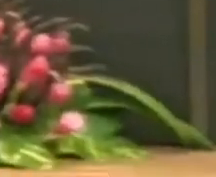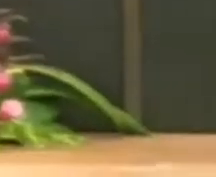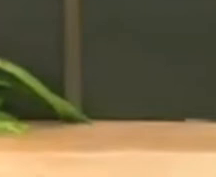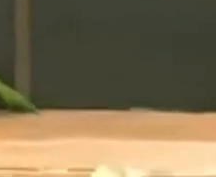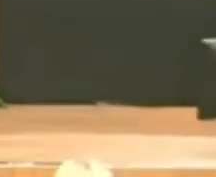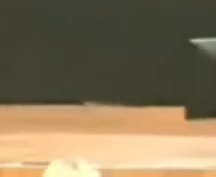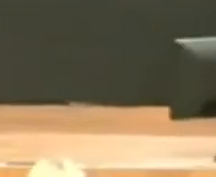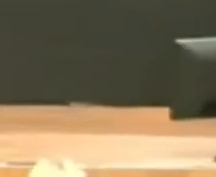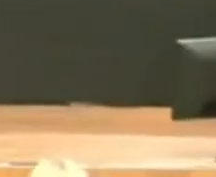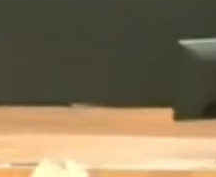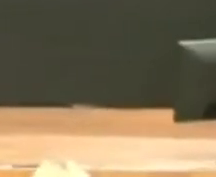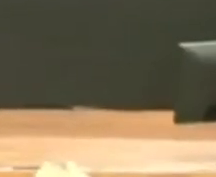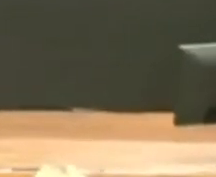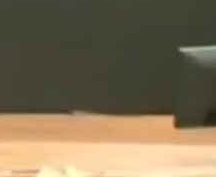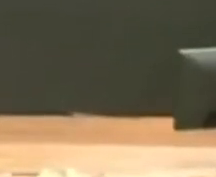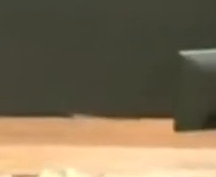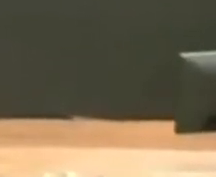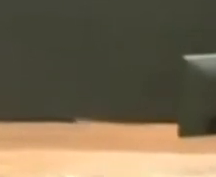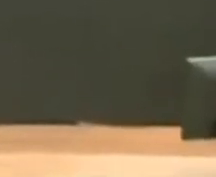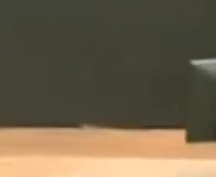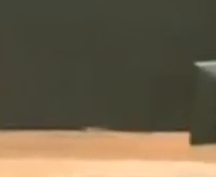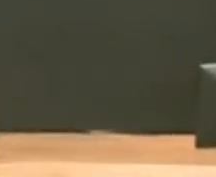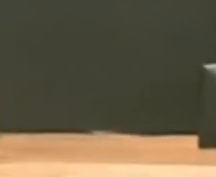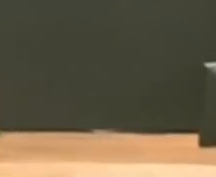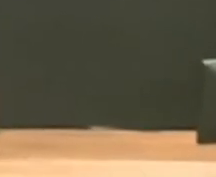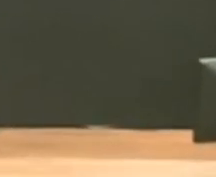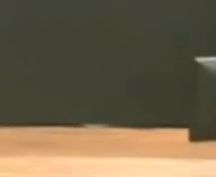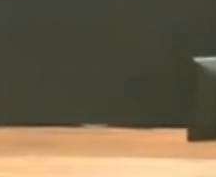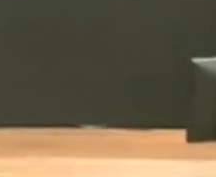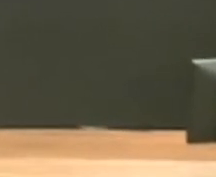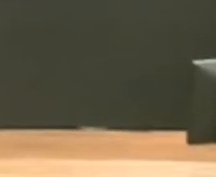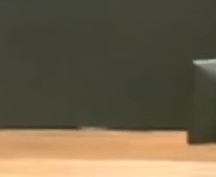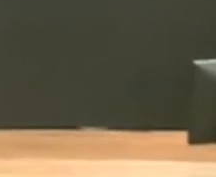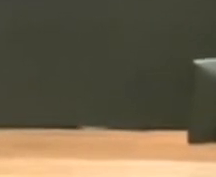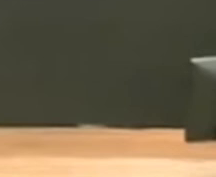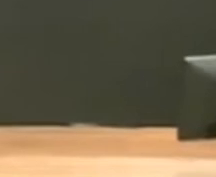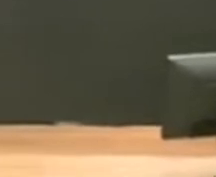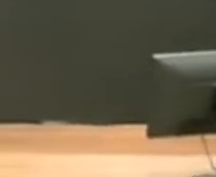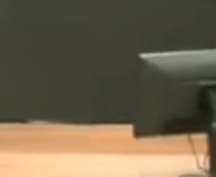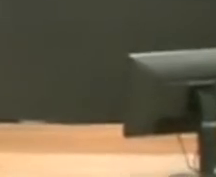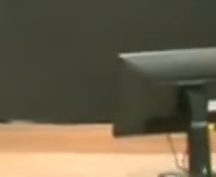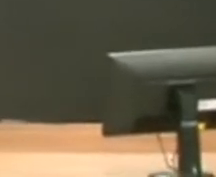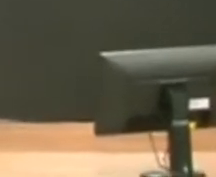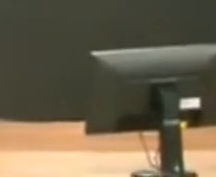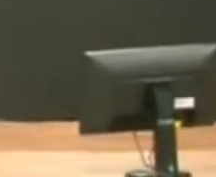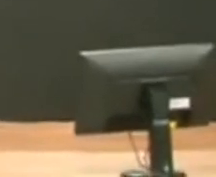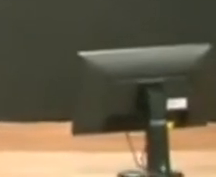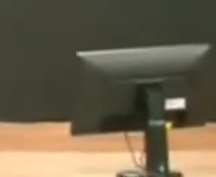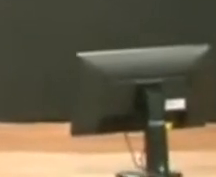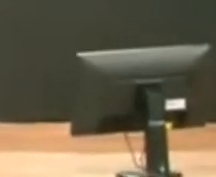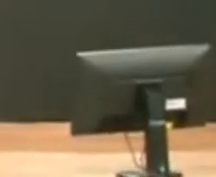Sua Excelência, o Senhor Procurador-Geral de Justiça do Estado do Pará, Dr. César Bechara Nader Matar Júnior.